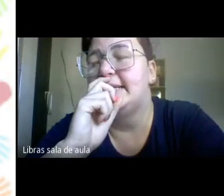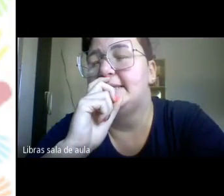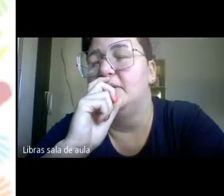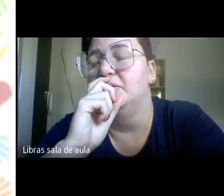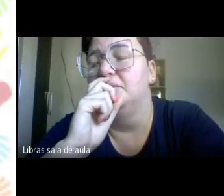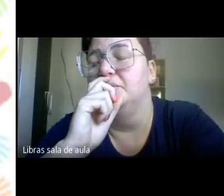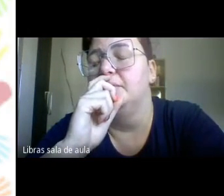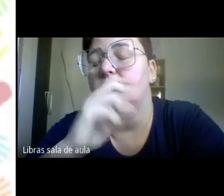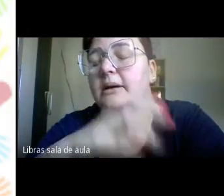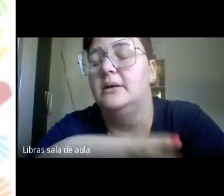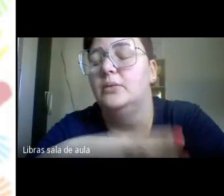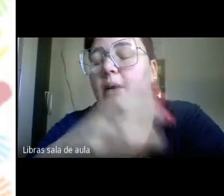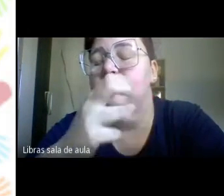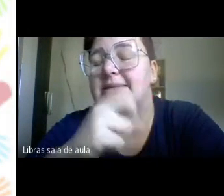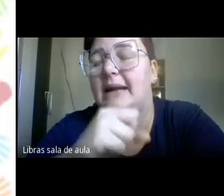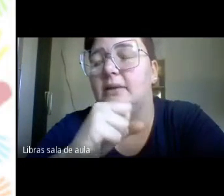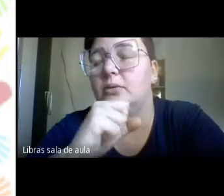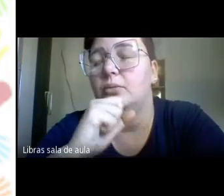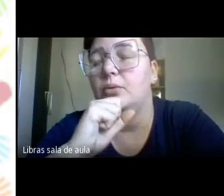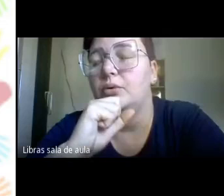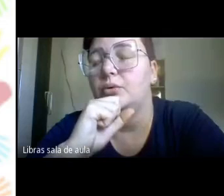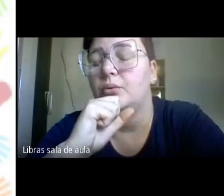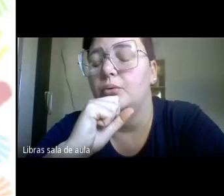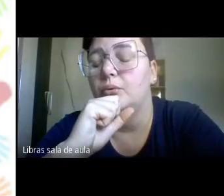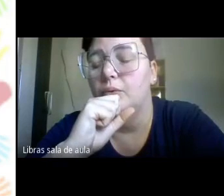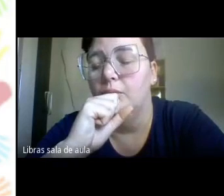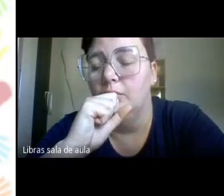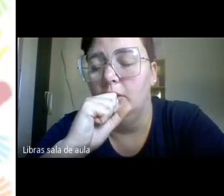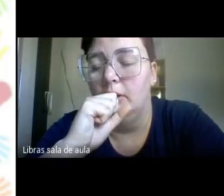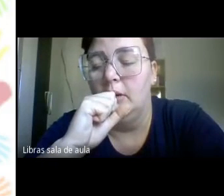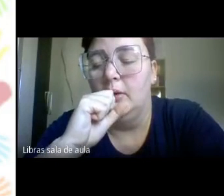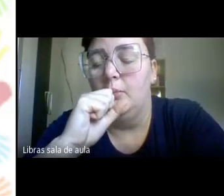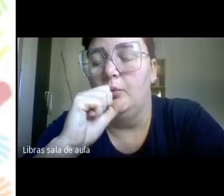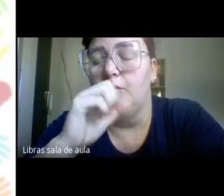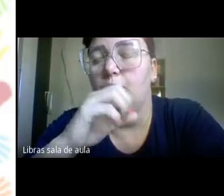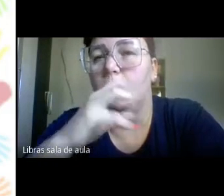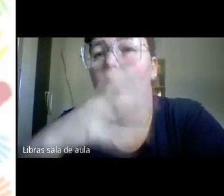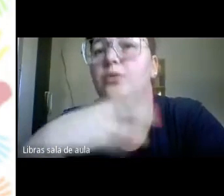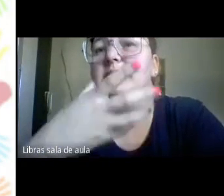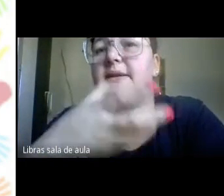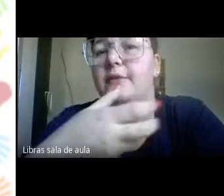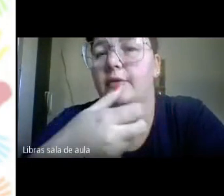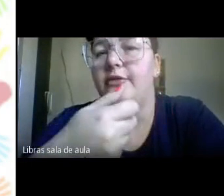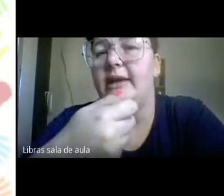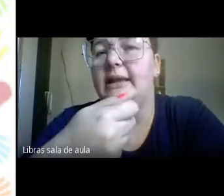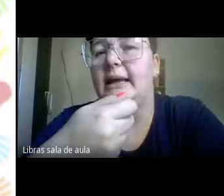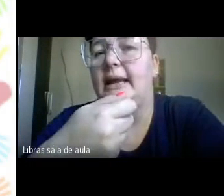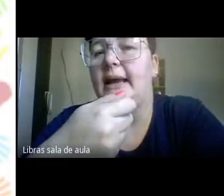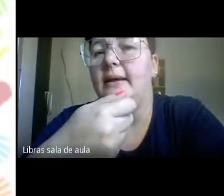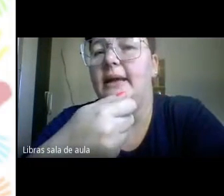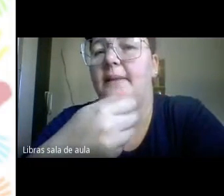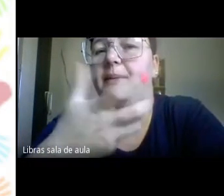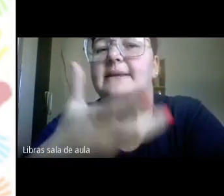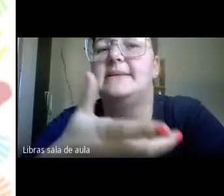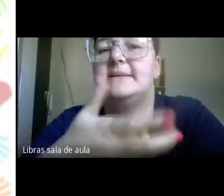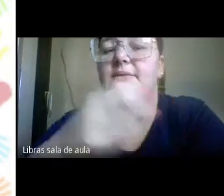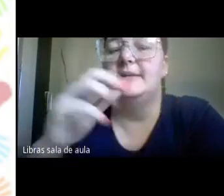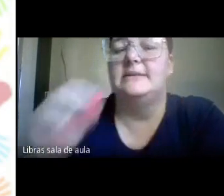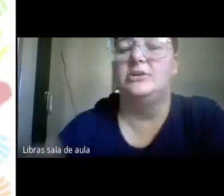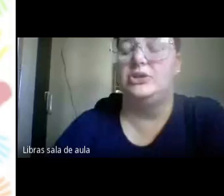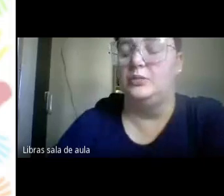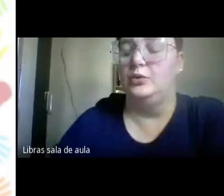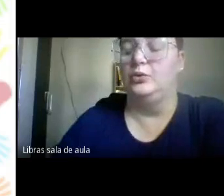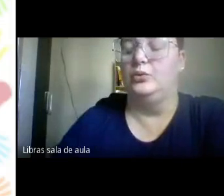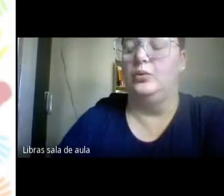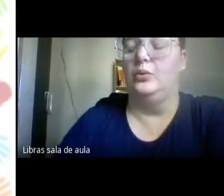essa questão do abstrato muito pouco desenvolvida, né? E aí precisam